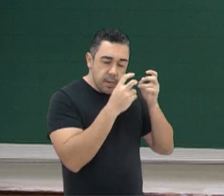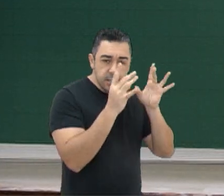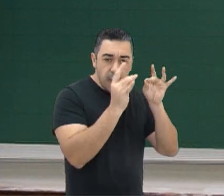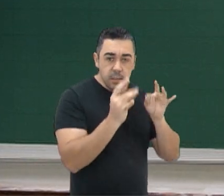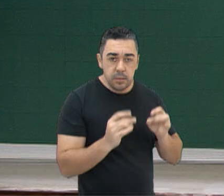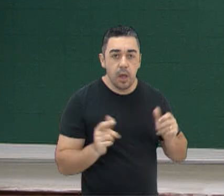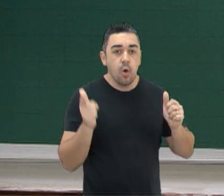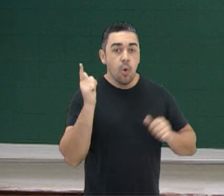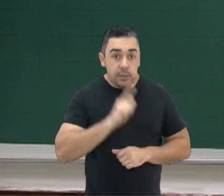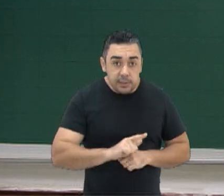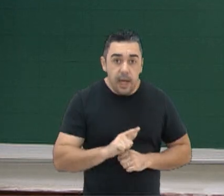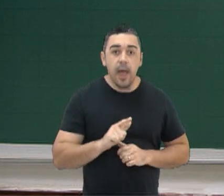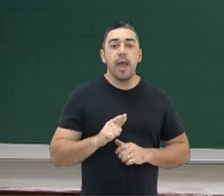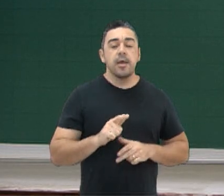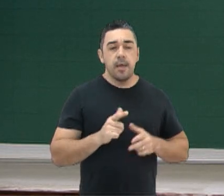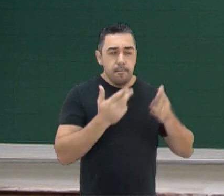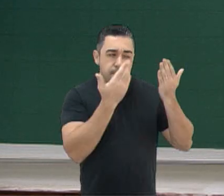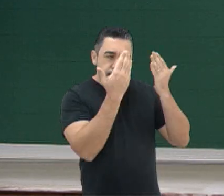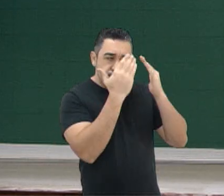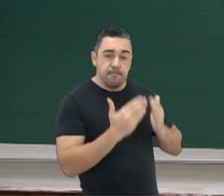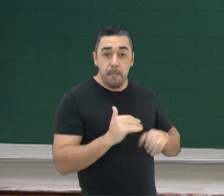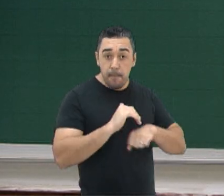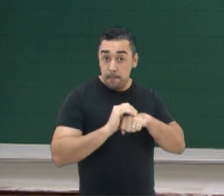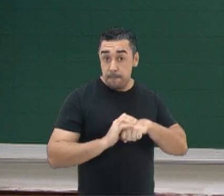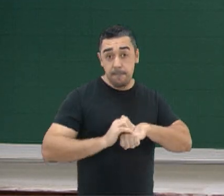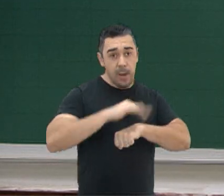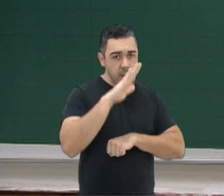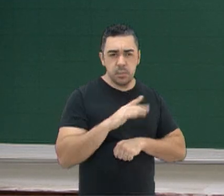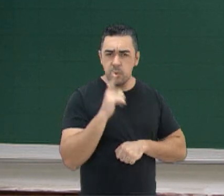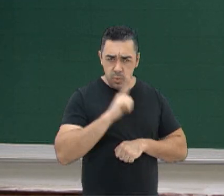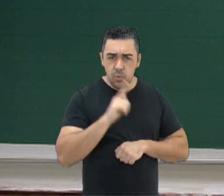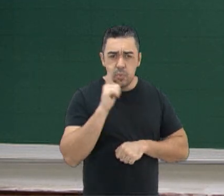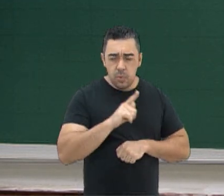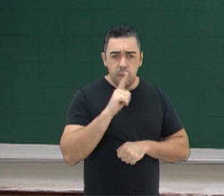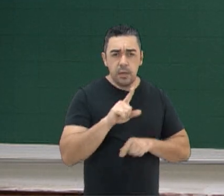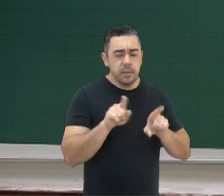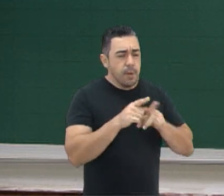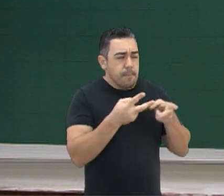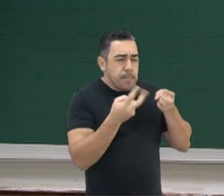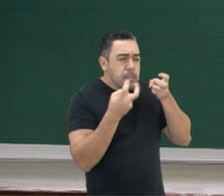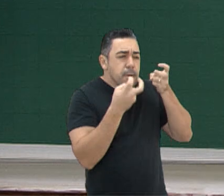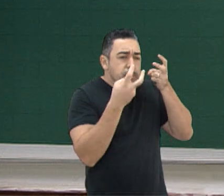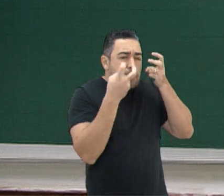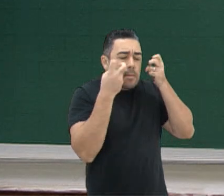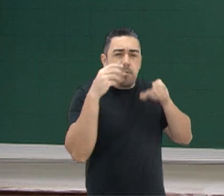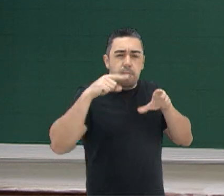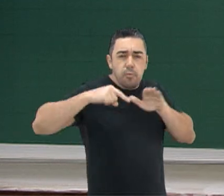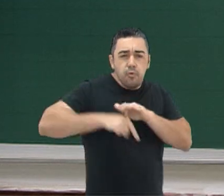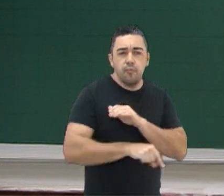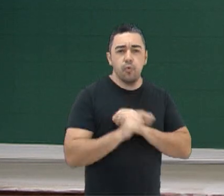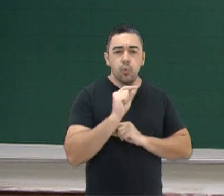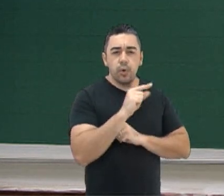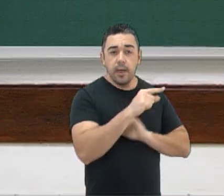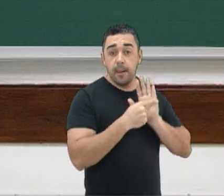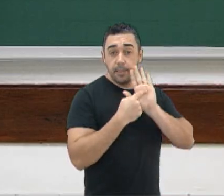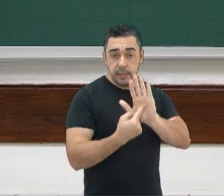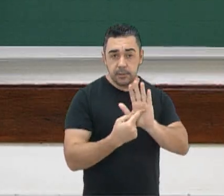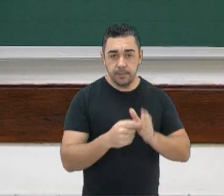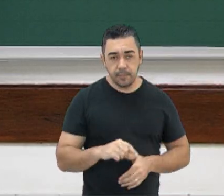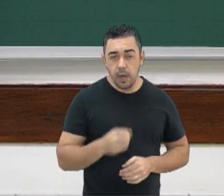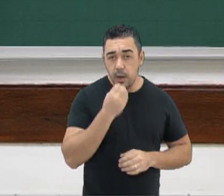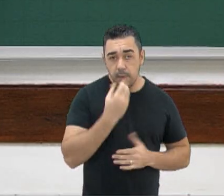conseguimos fazer mais interpretações e conseguimos tirar a essência do que é apresentado. Um